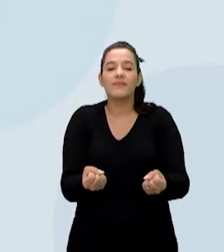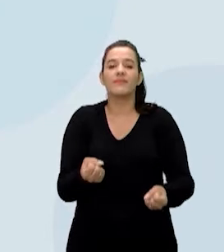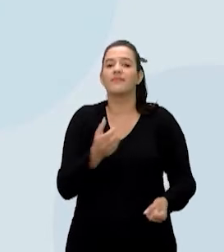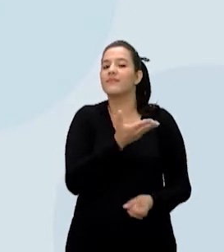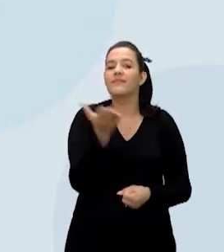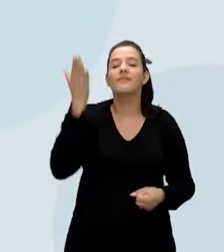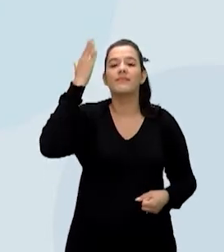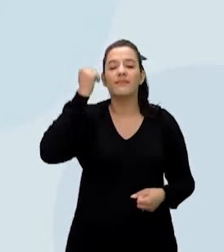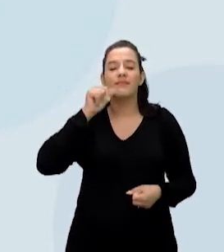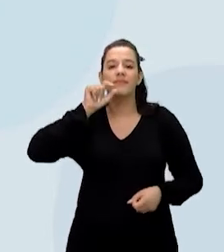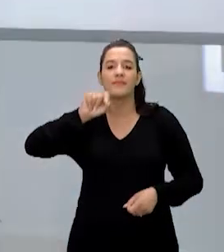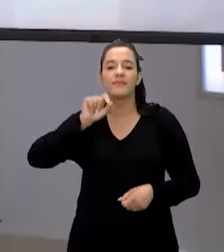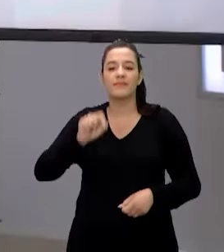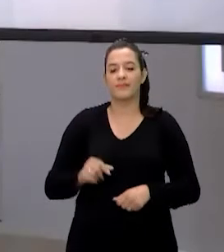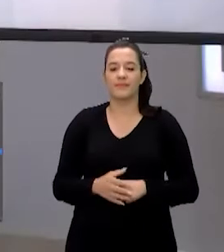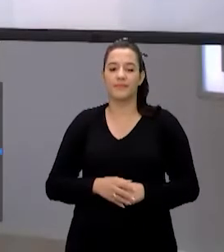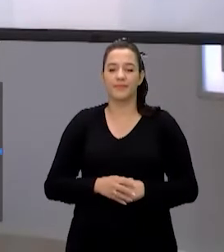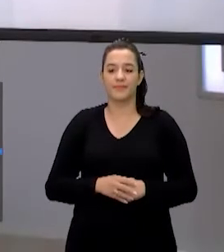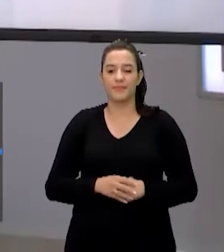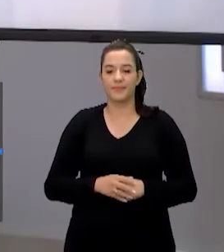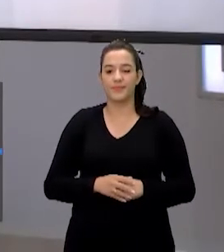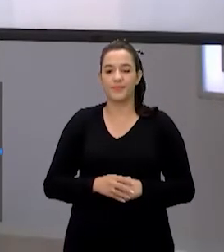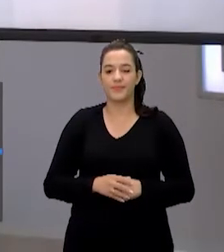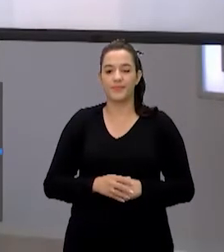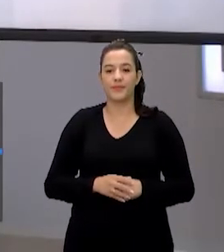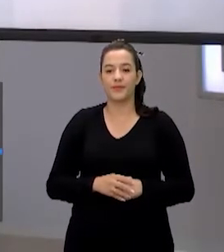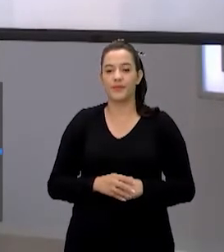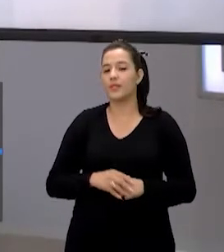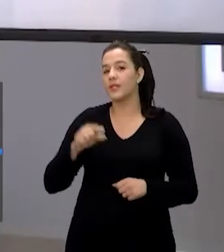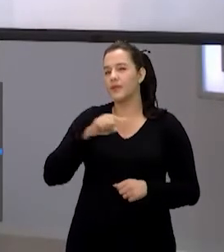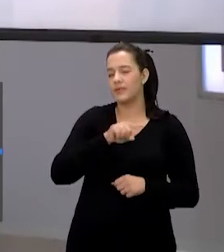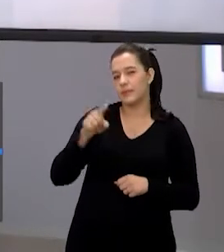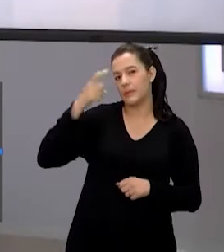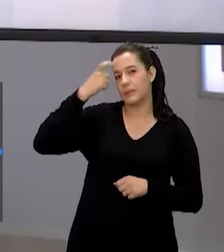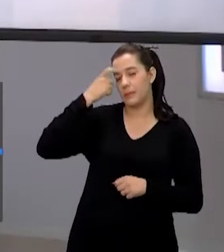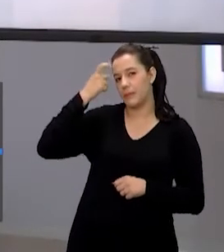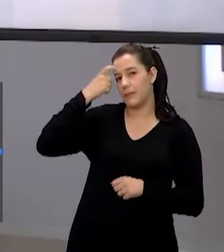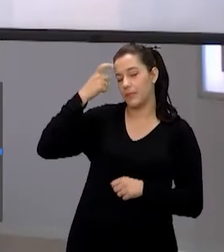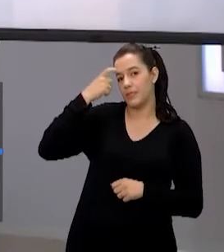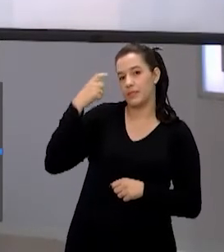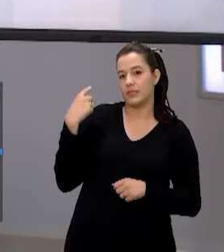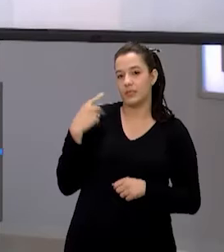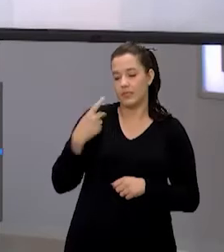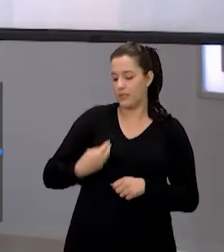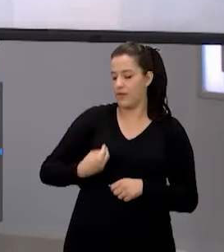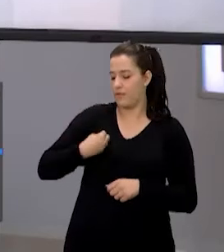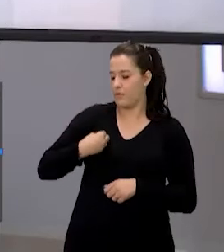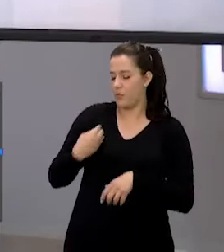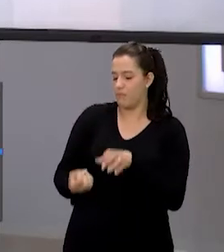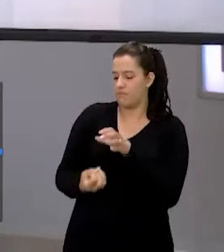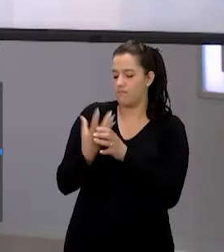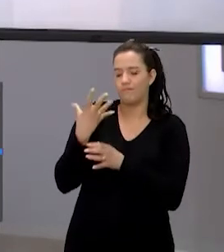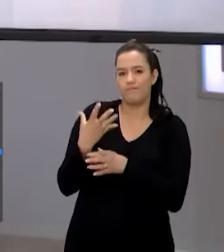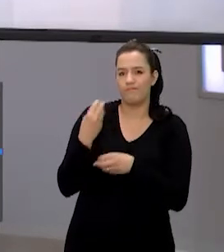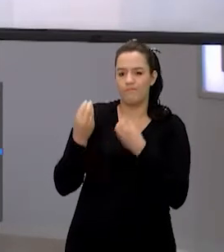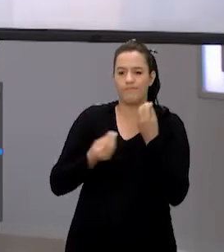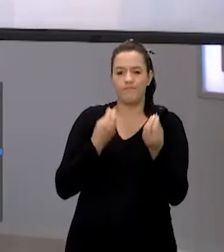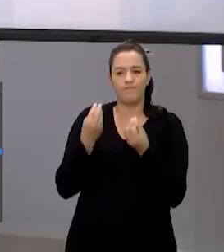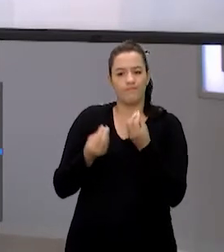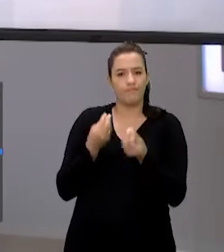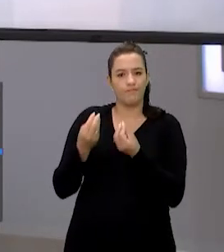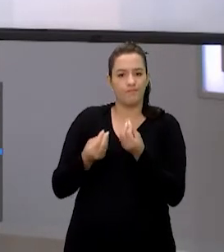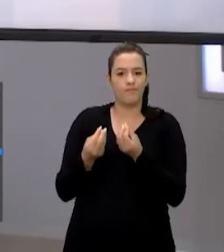aí voltando aí para mim na tela, se vocês imaginarem a respeito aí da origem da vida, vocês